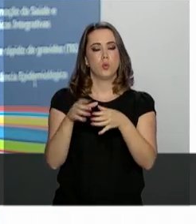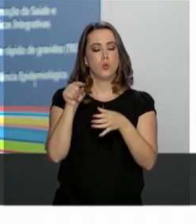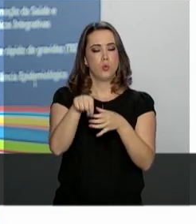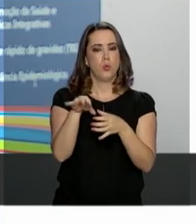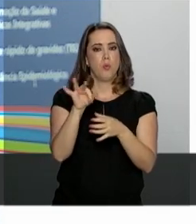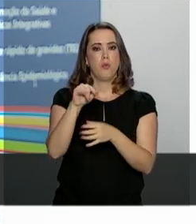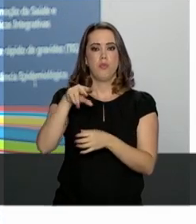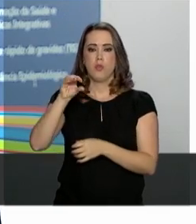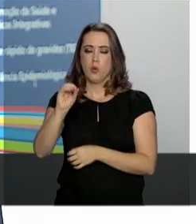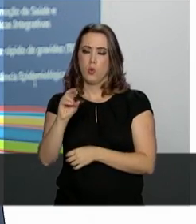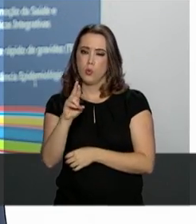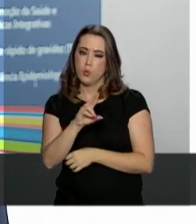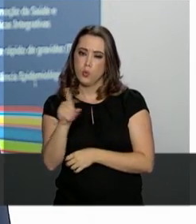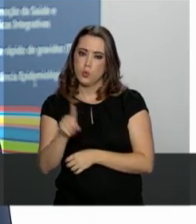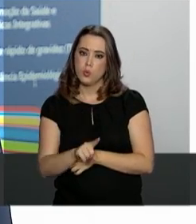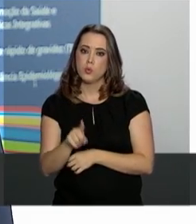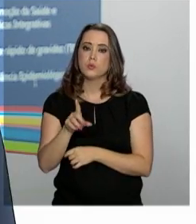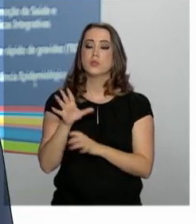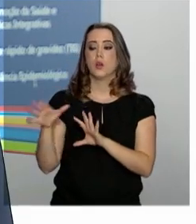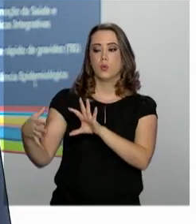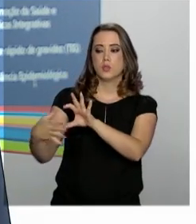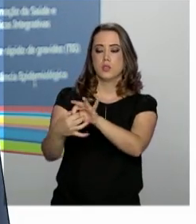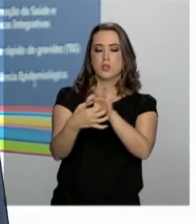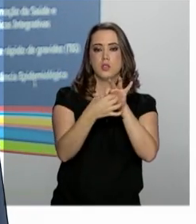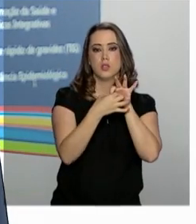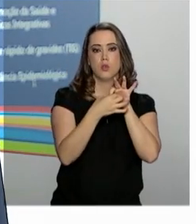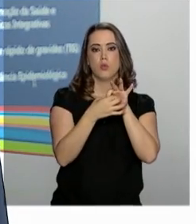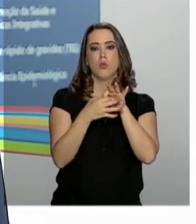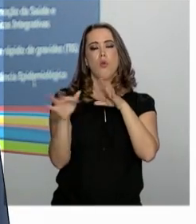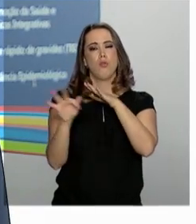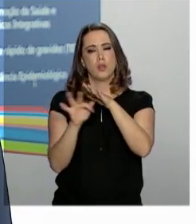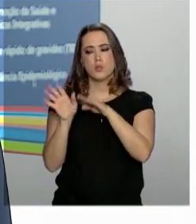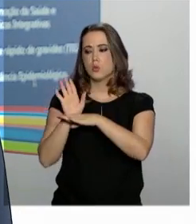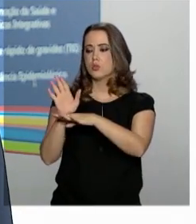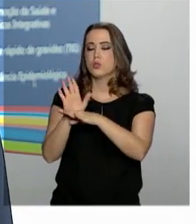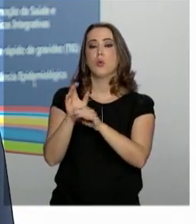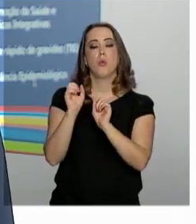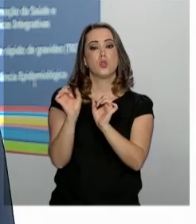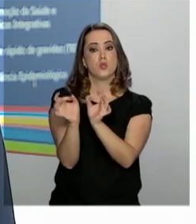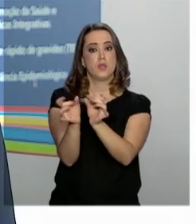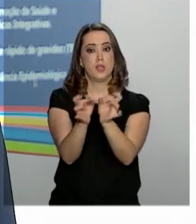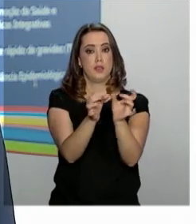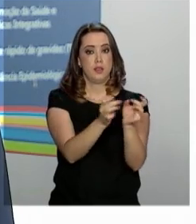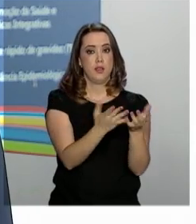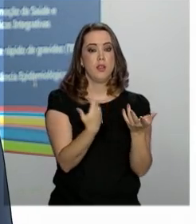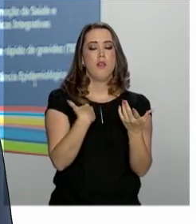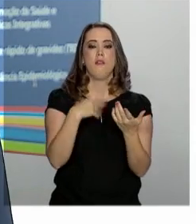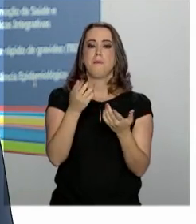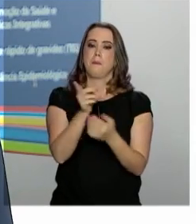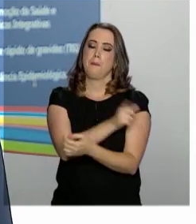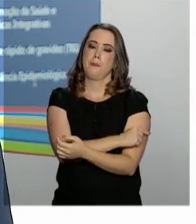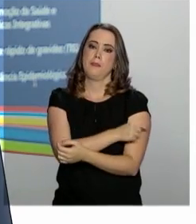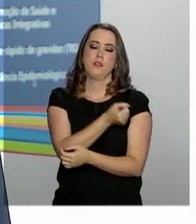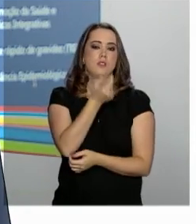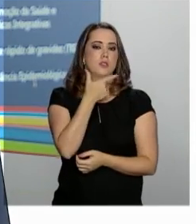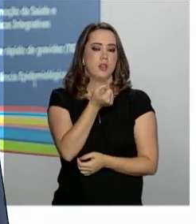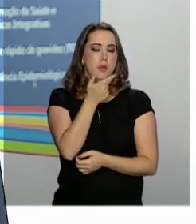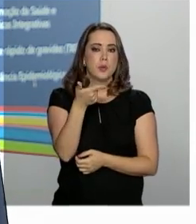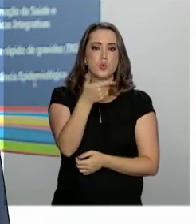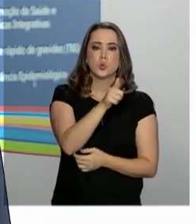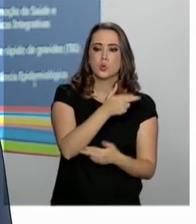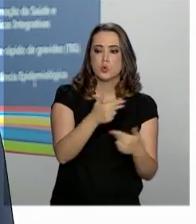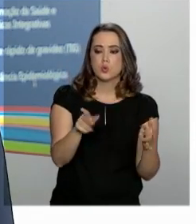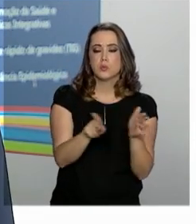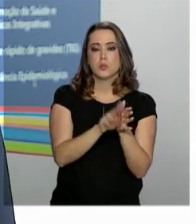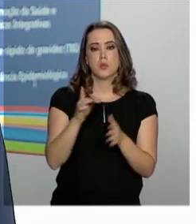a fazer convênios com fundações de apoio. Essas fundações vão poder vender vacinas e medicamentos e outros produtos ligados à